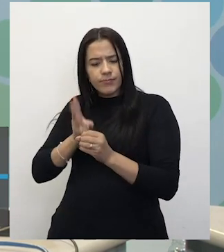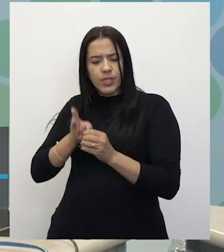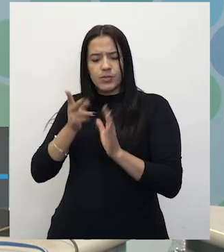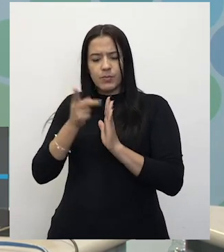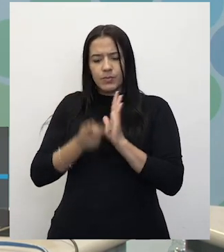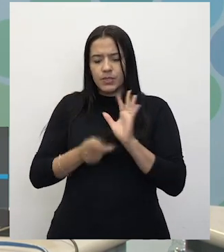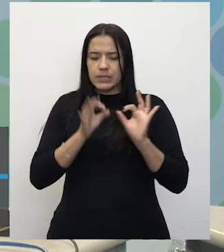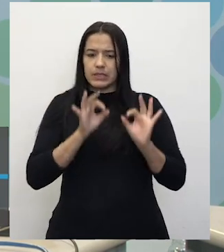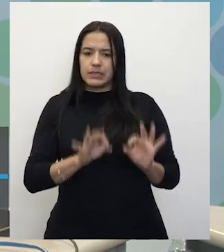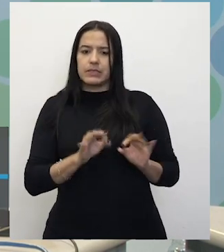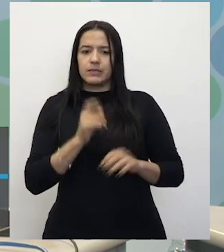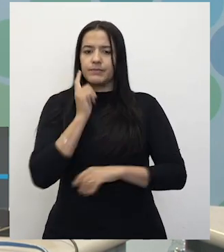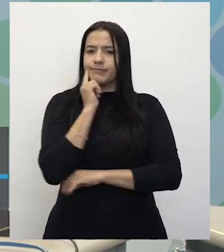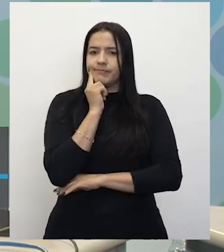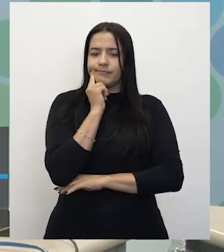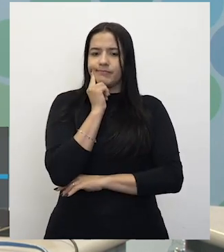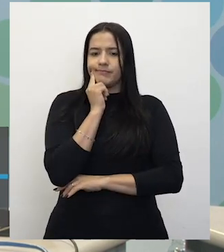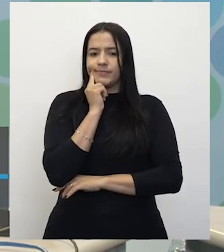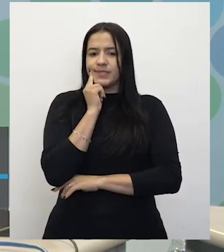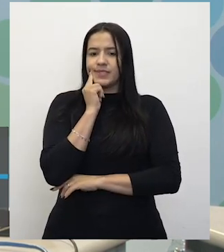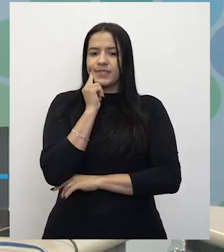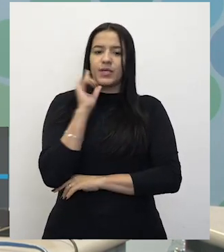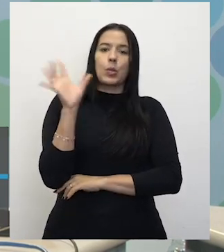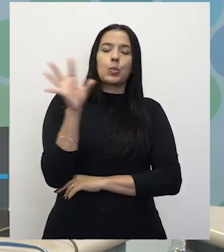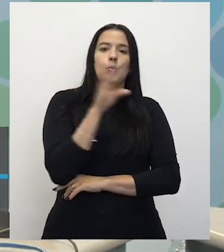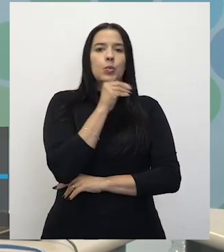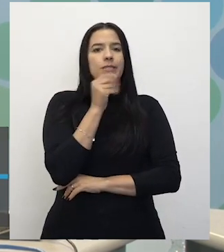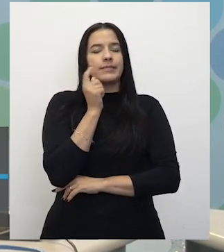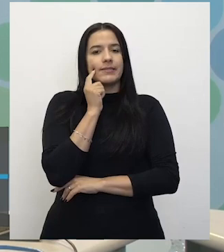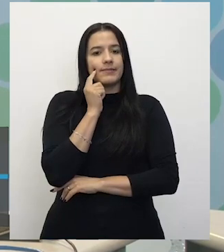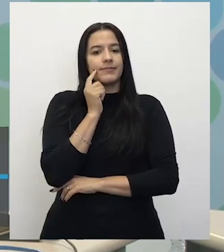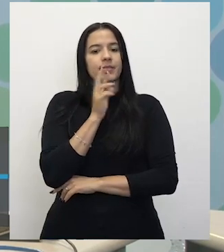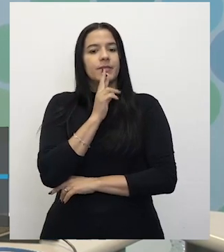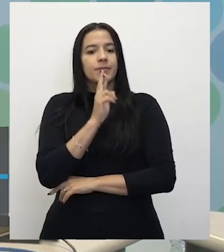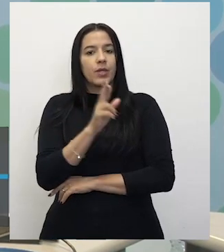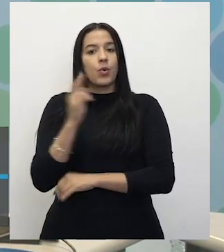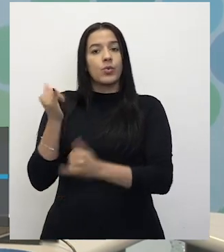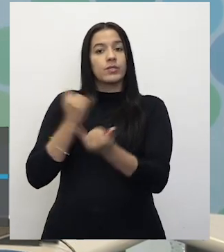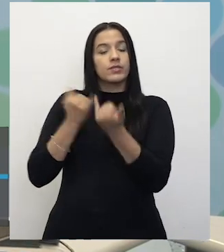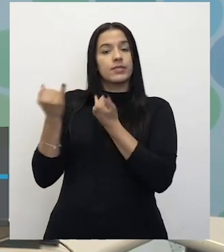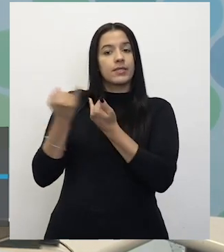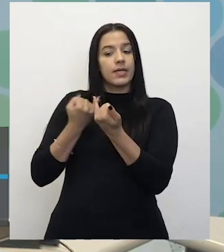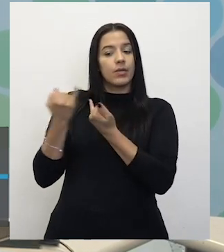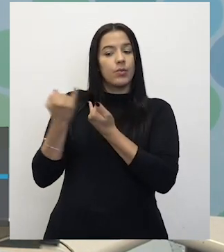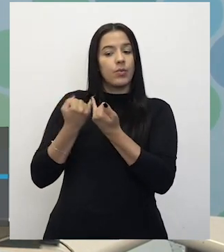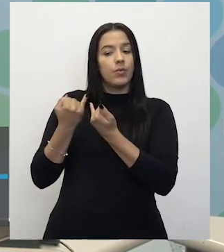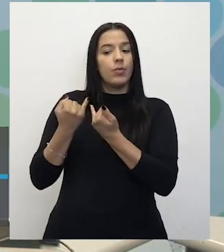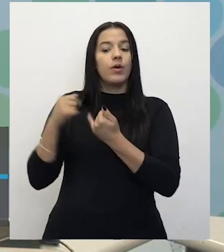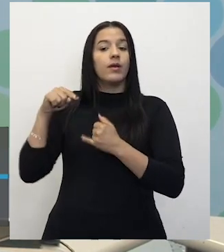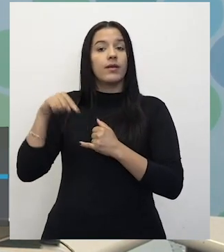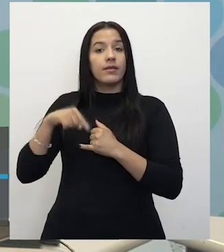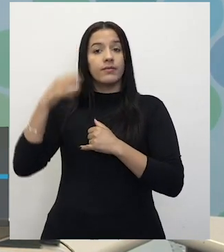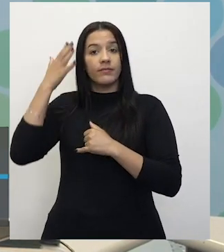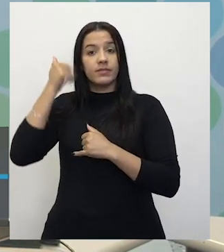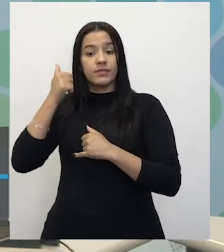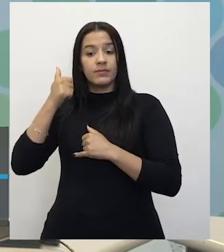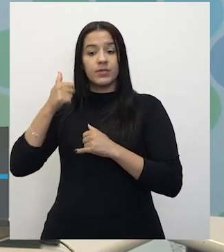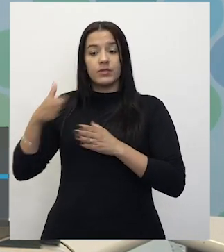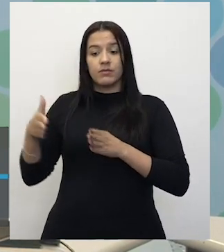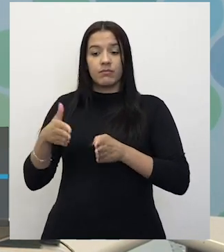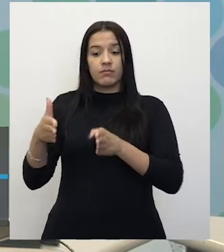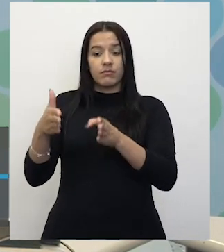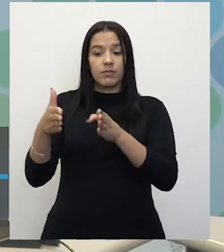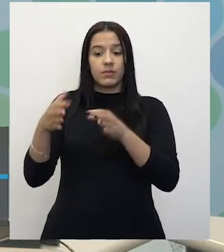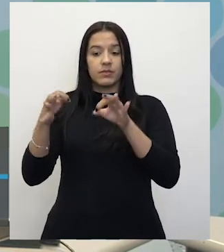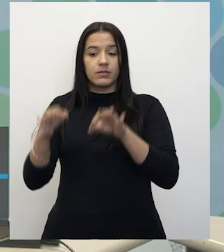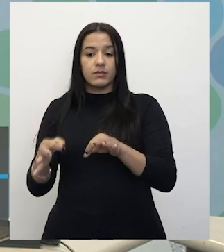certa? Tem como responder com toda, né? Porque é justamente o indicador que vai fazer com que a gente saiba se o plano está indo na direção certa.